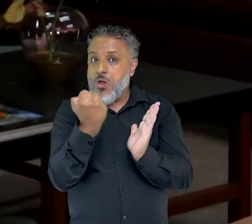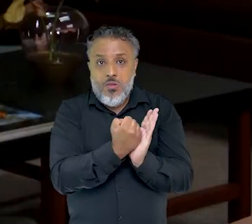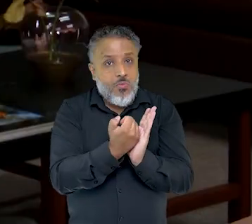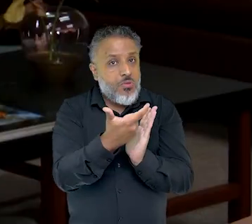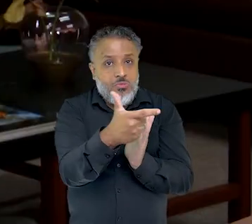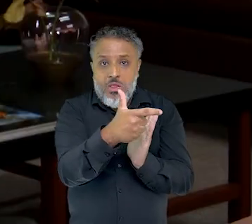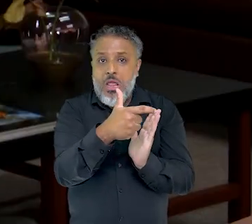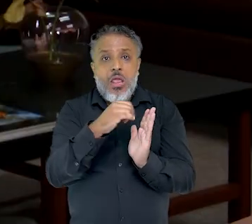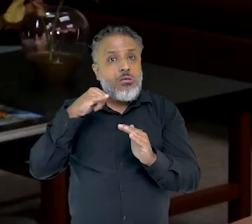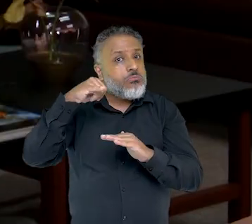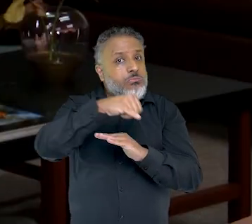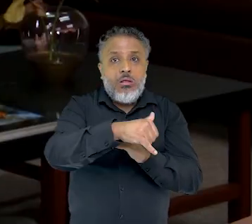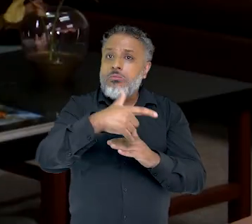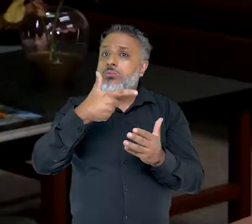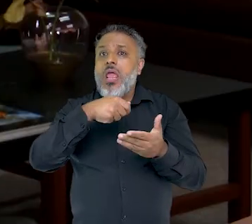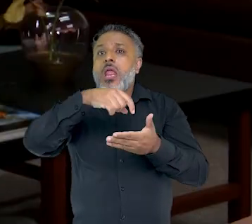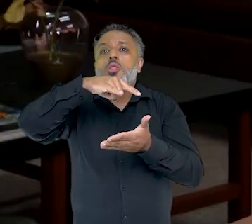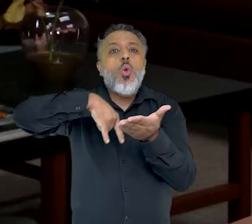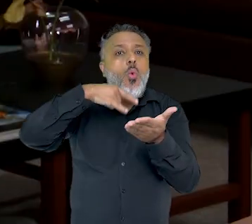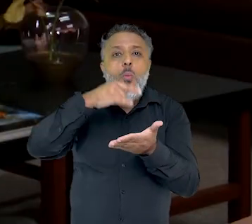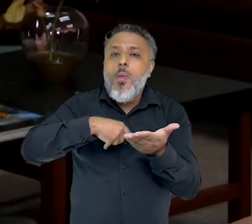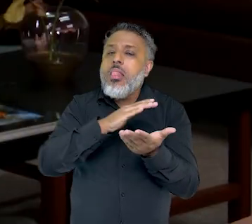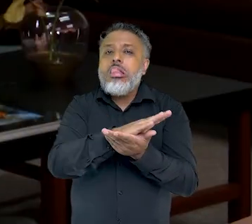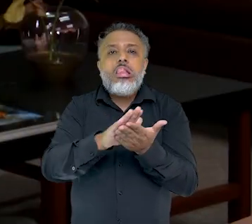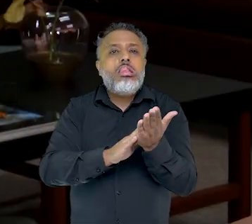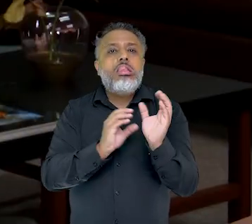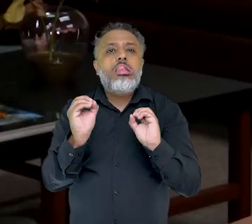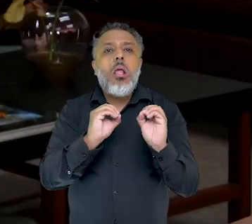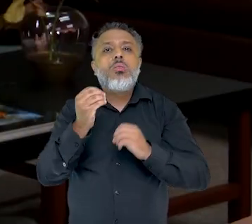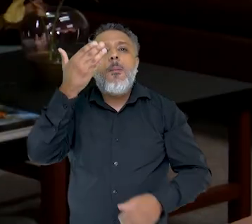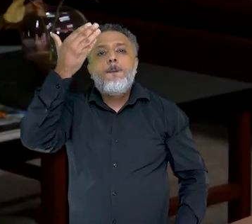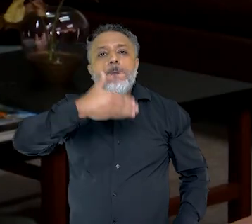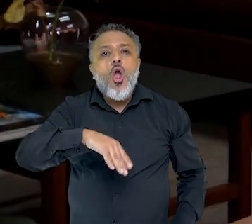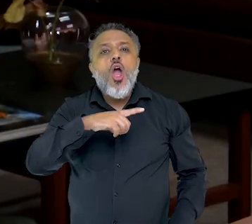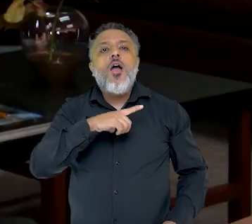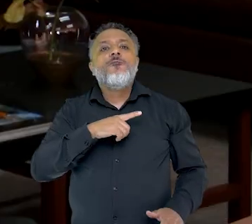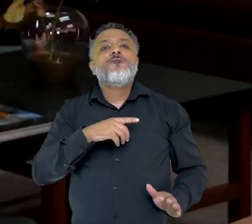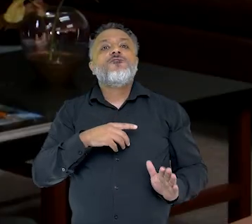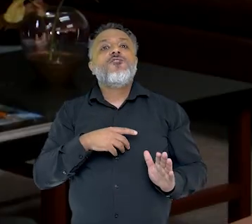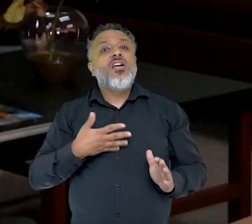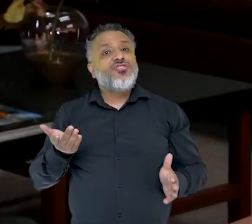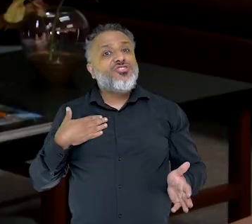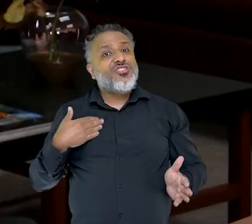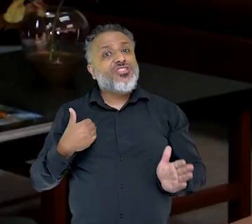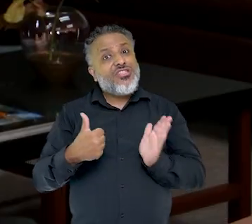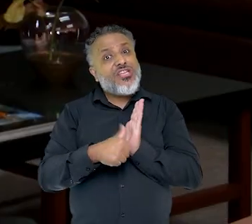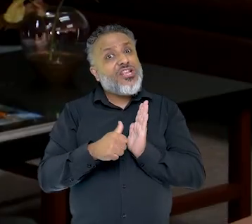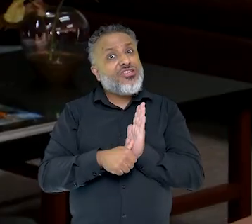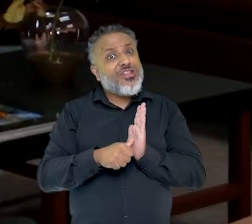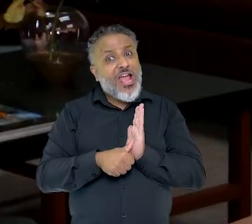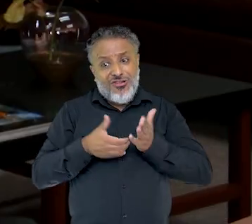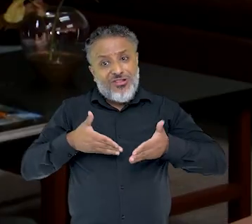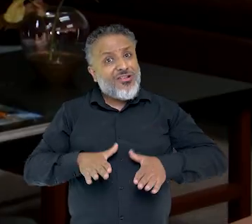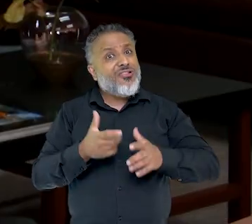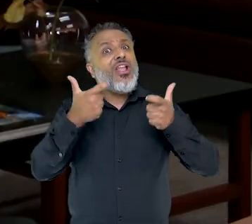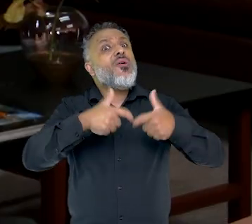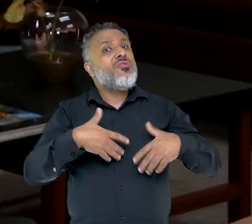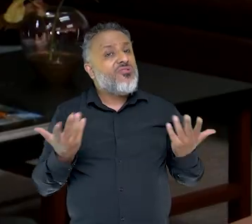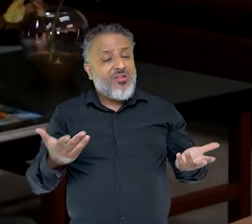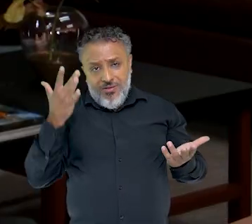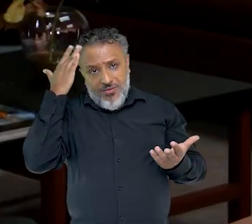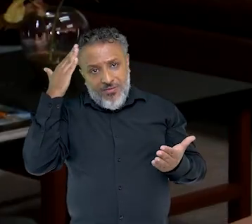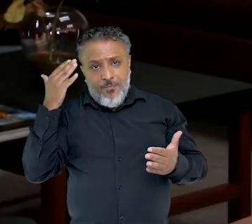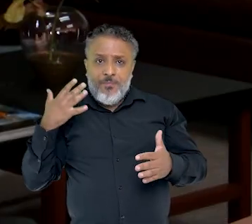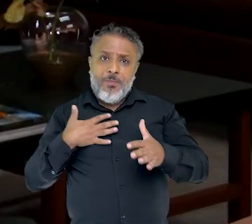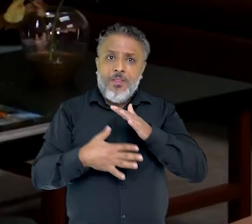sem documentação, sem nenhum comprovante de identidade e de nacionalidade. Essa pessoa geralmente entra por